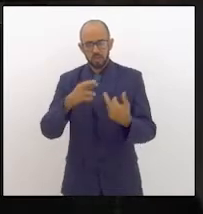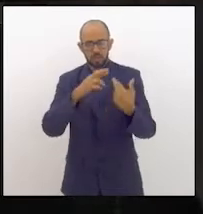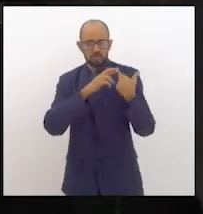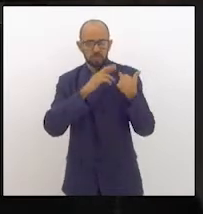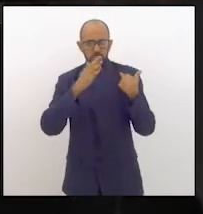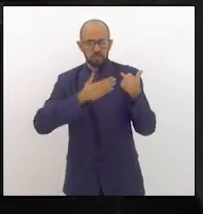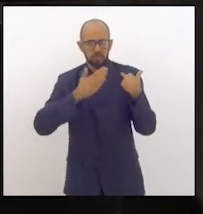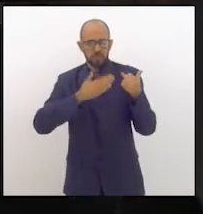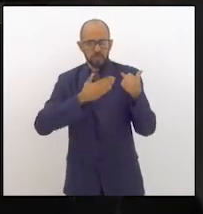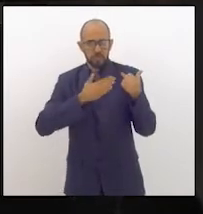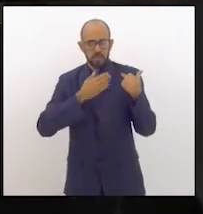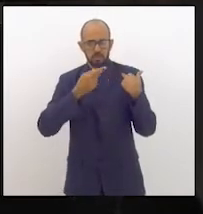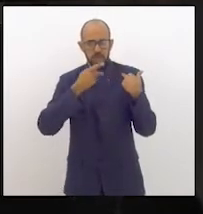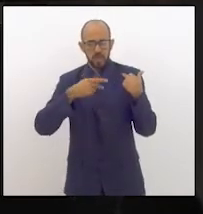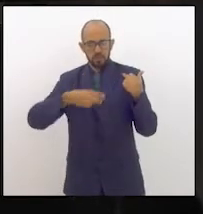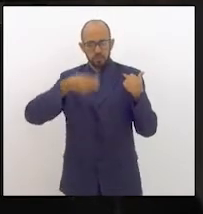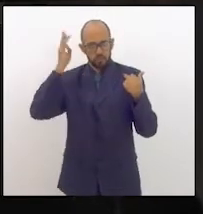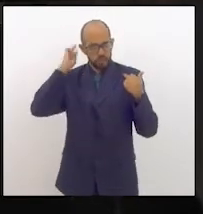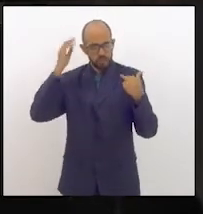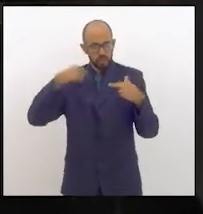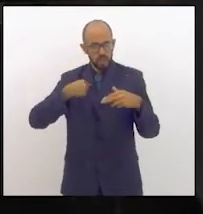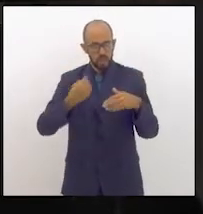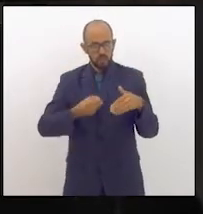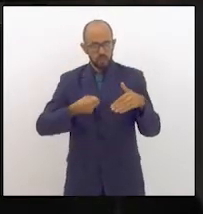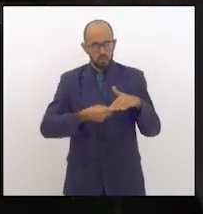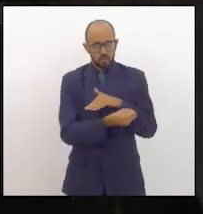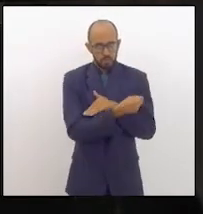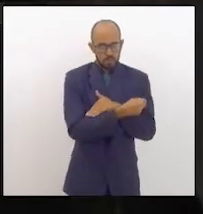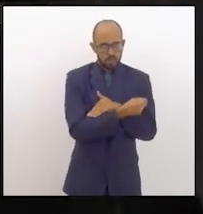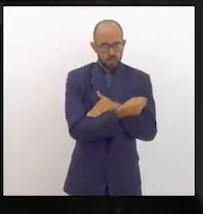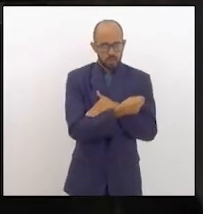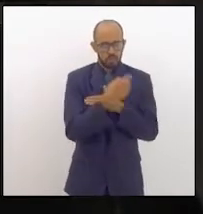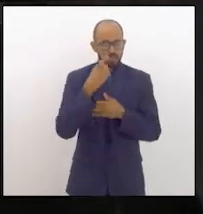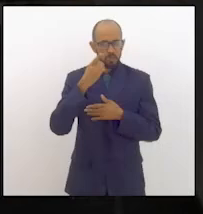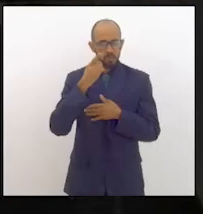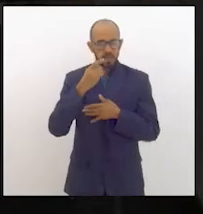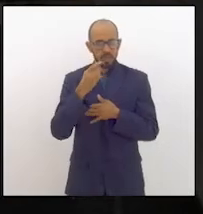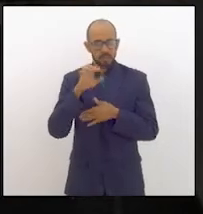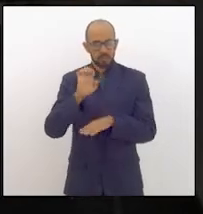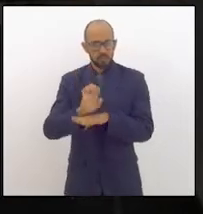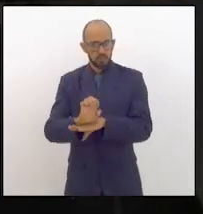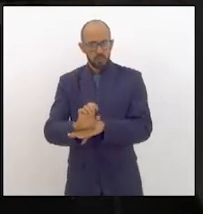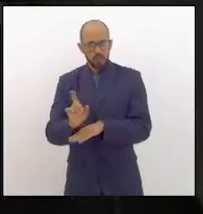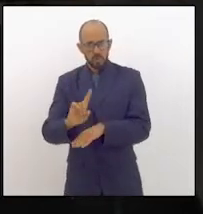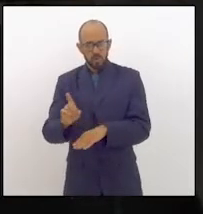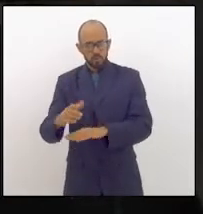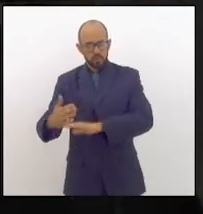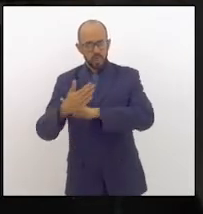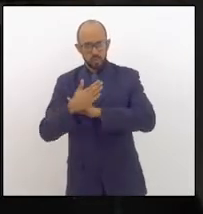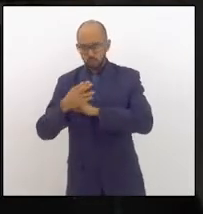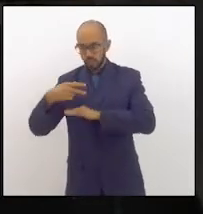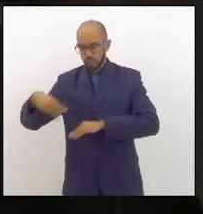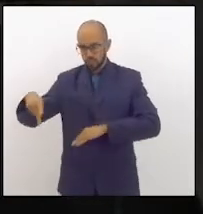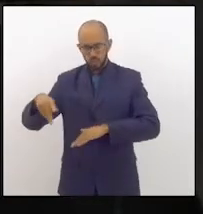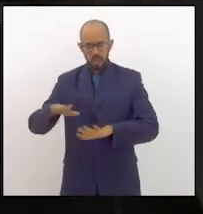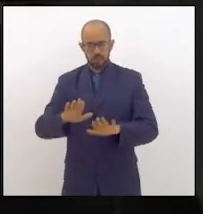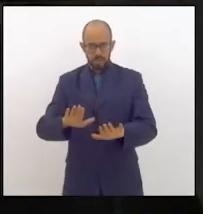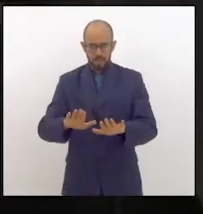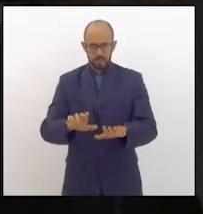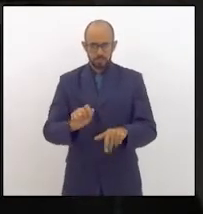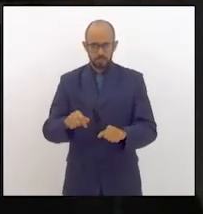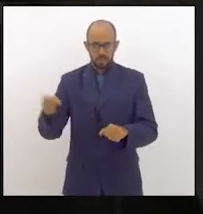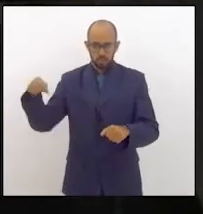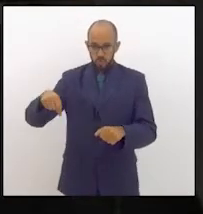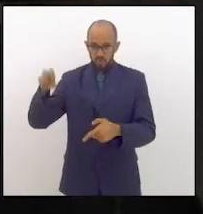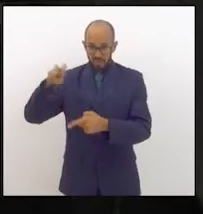eu fui Eleita deputada estadual e não tive ajuda do Senhor mas para o senhor